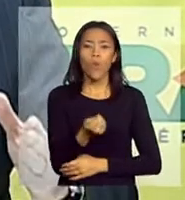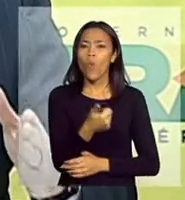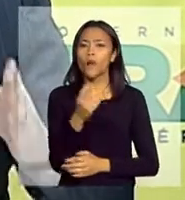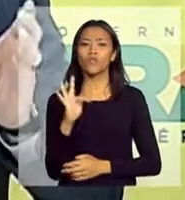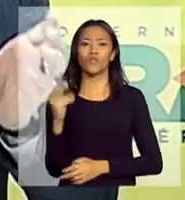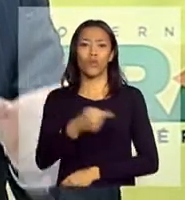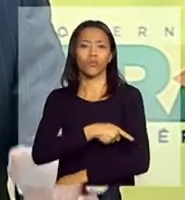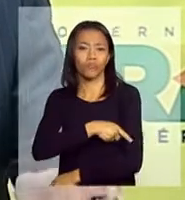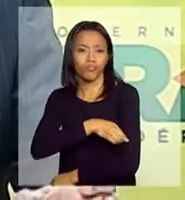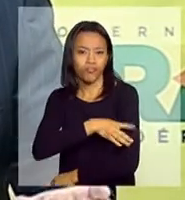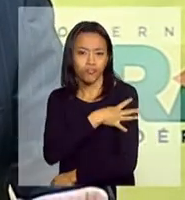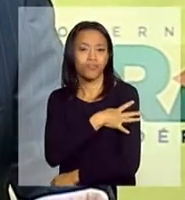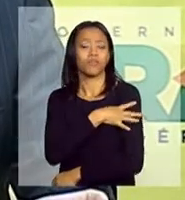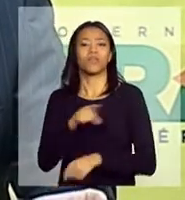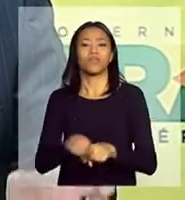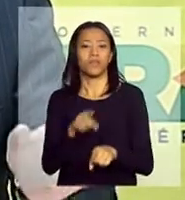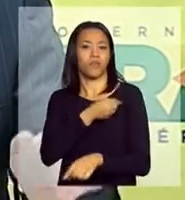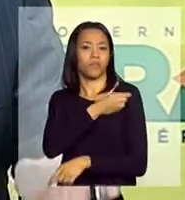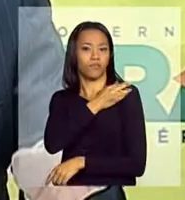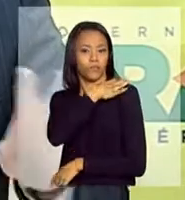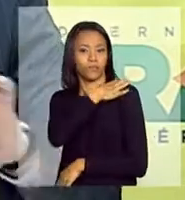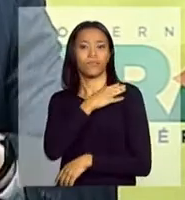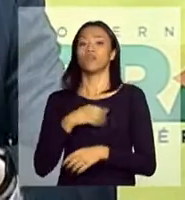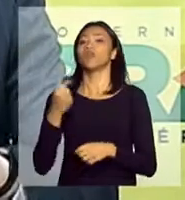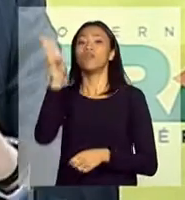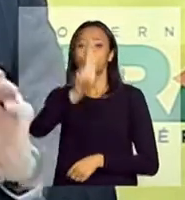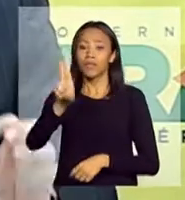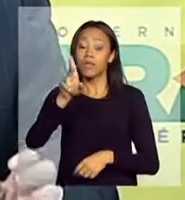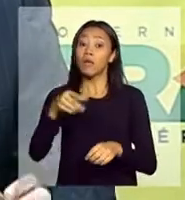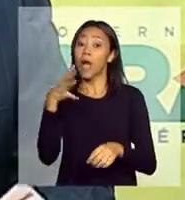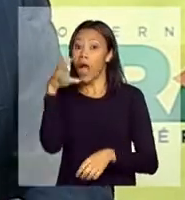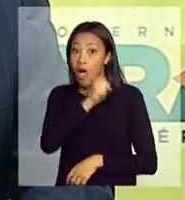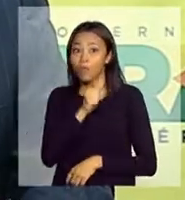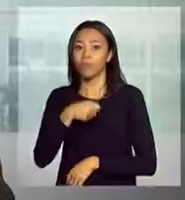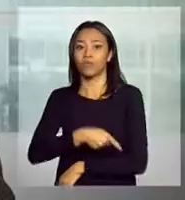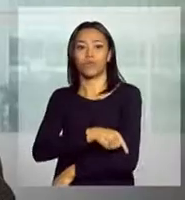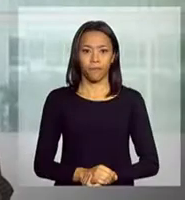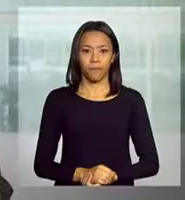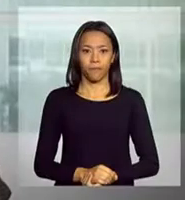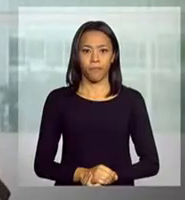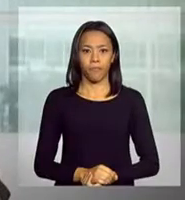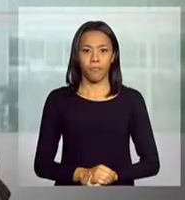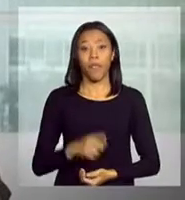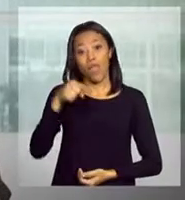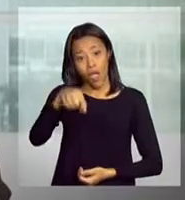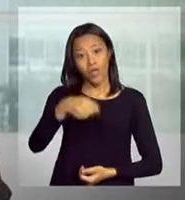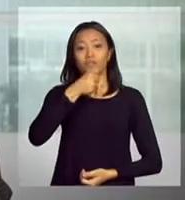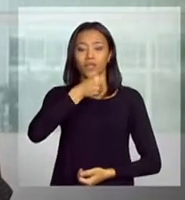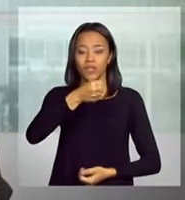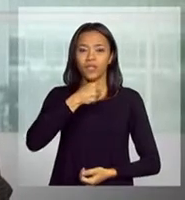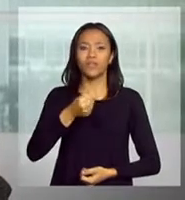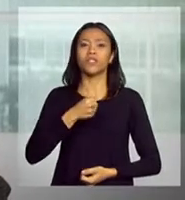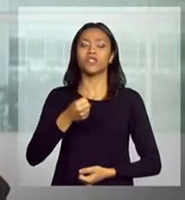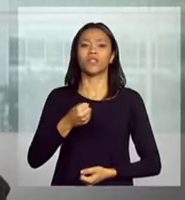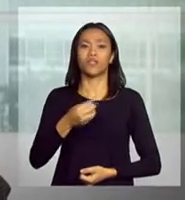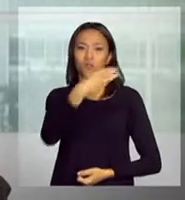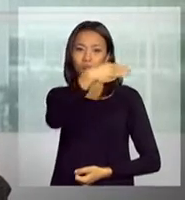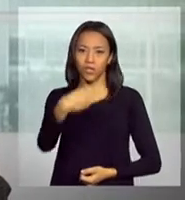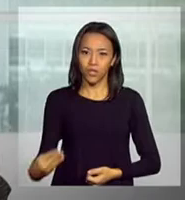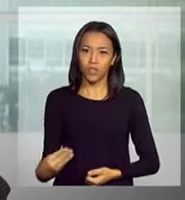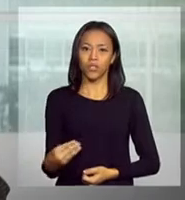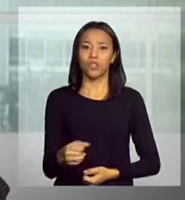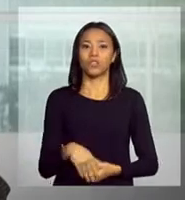todos os níveis fundamentalmente na Educação Básica mais rapidamente na educação superior e essa foi a entrevista coletiva do